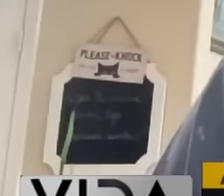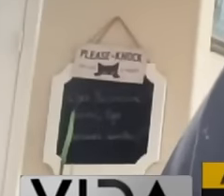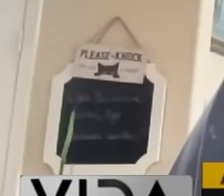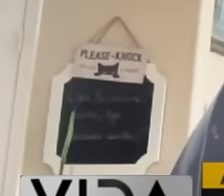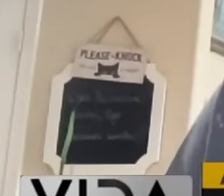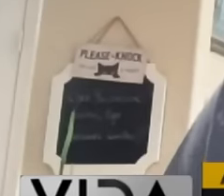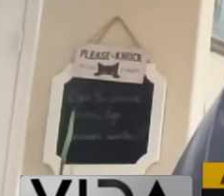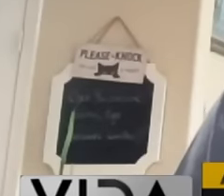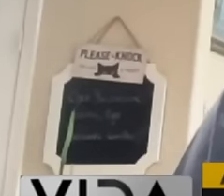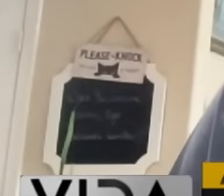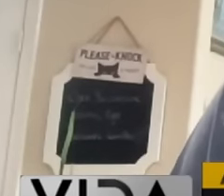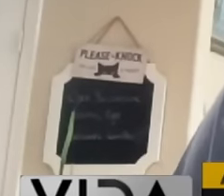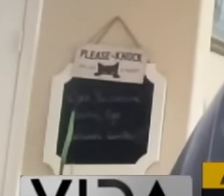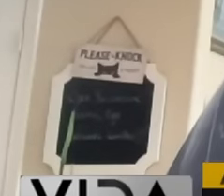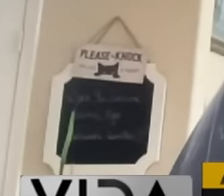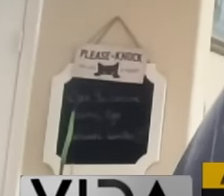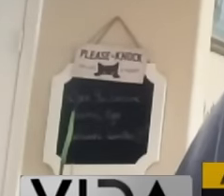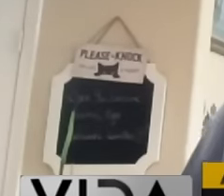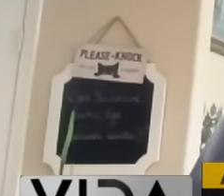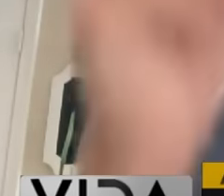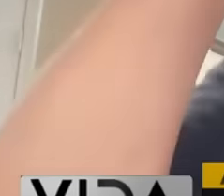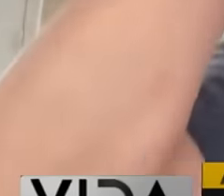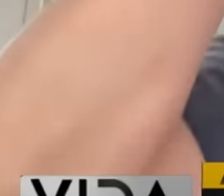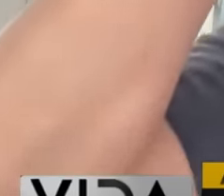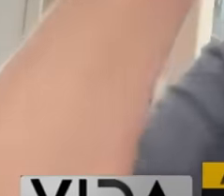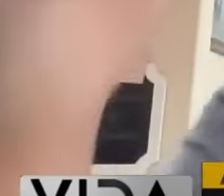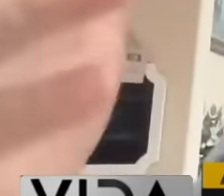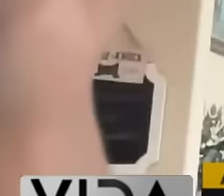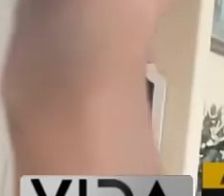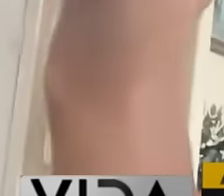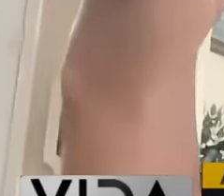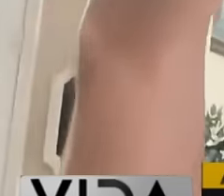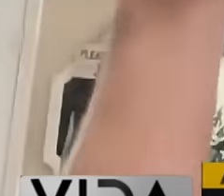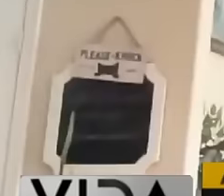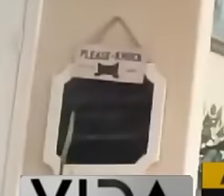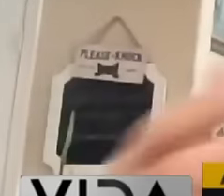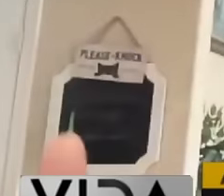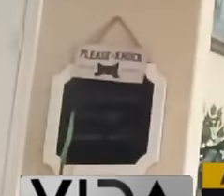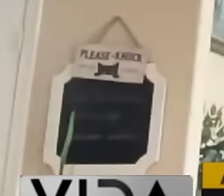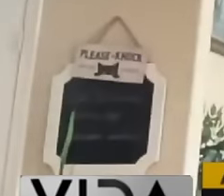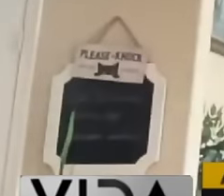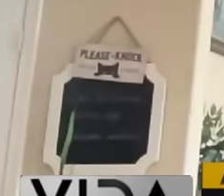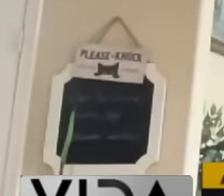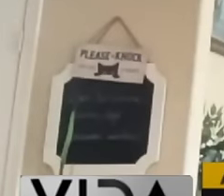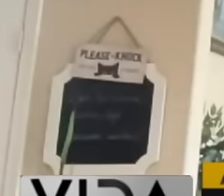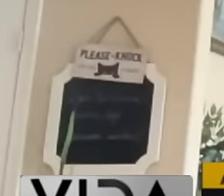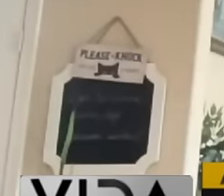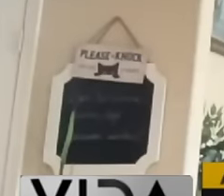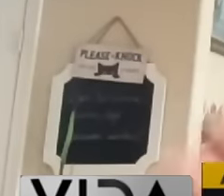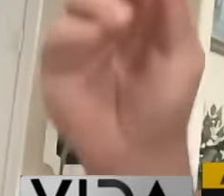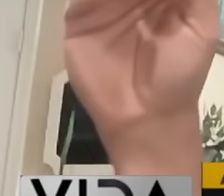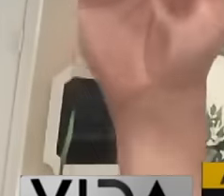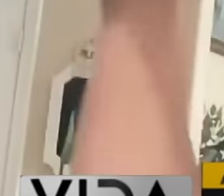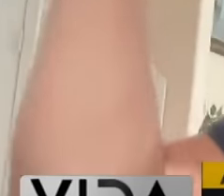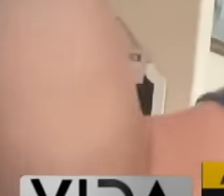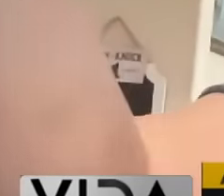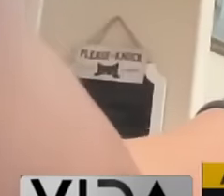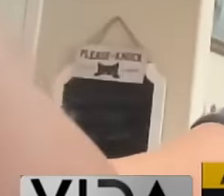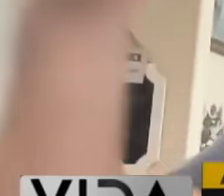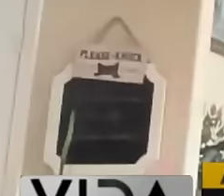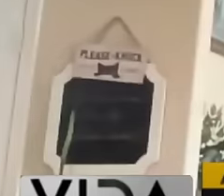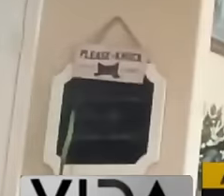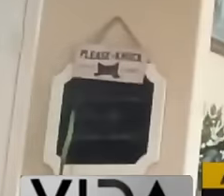Então é uma coisa assim absurda. A pergunta dos senadores inteligentes era: